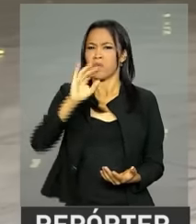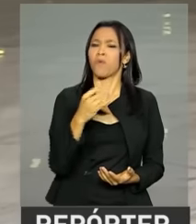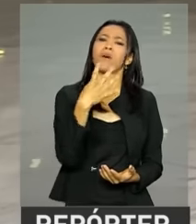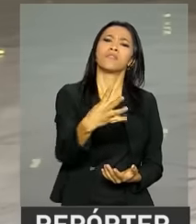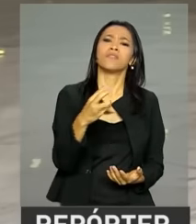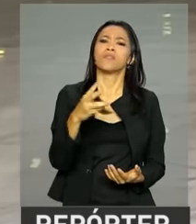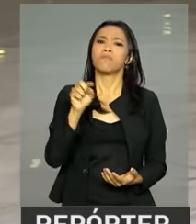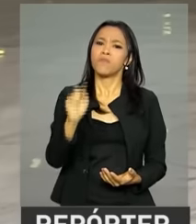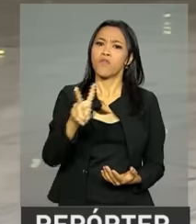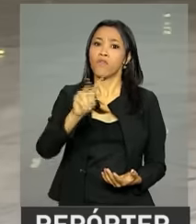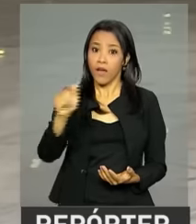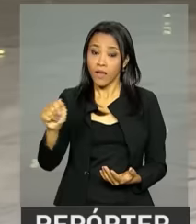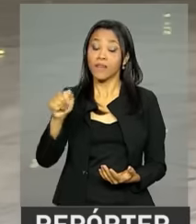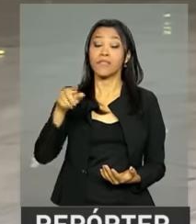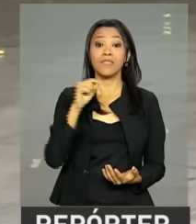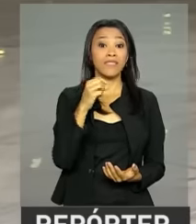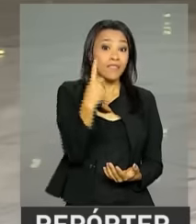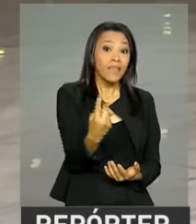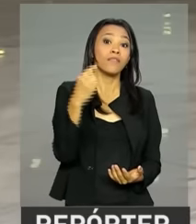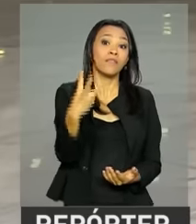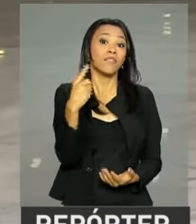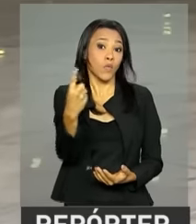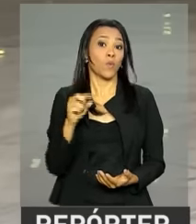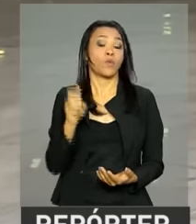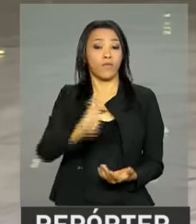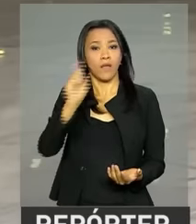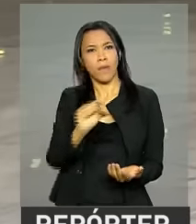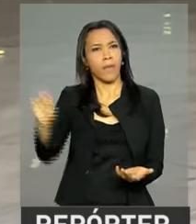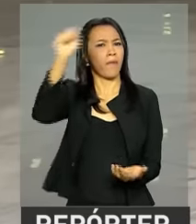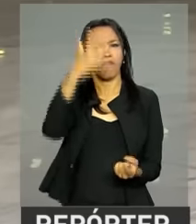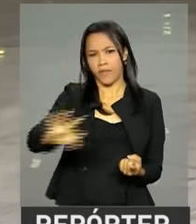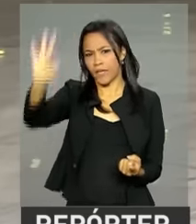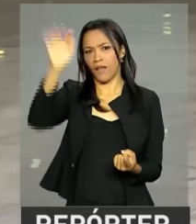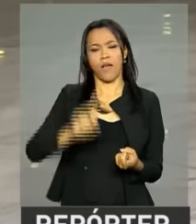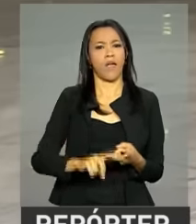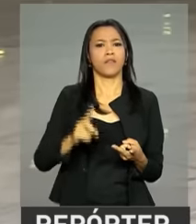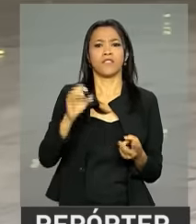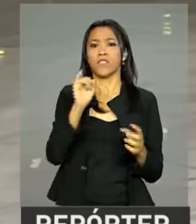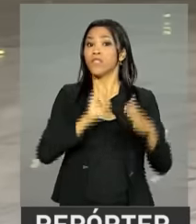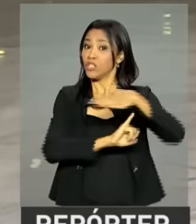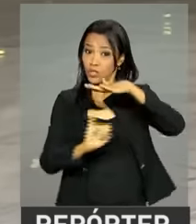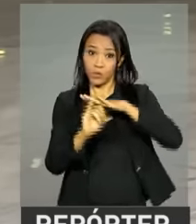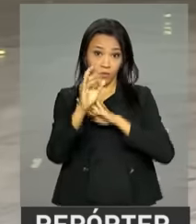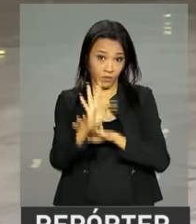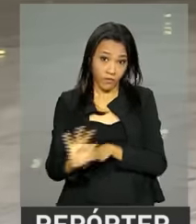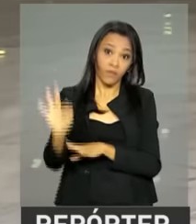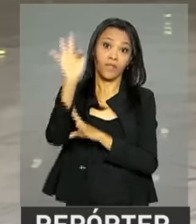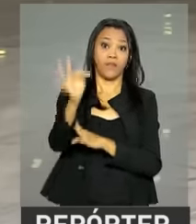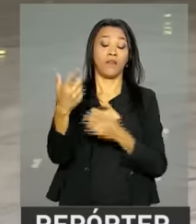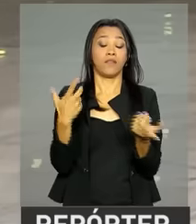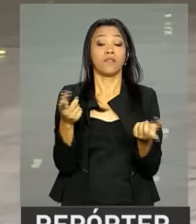em 131 instituições públicas de educação superior entre universidades federais institutos federais de Educação ciênci e